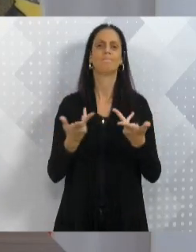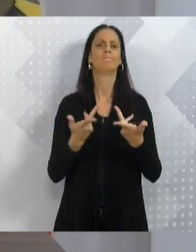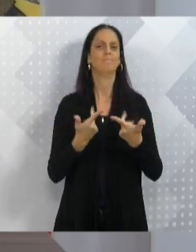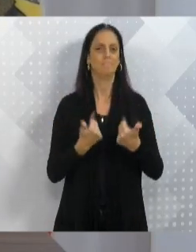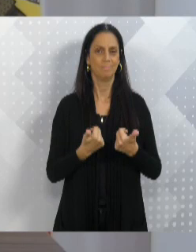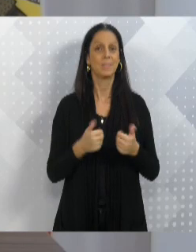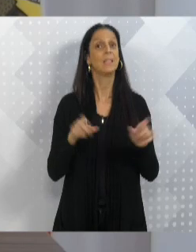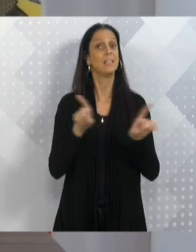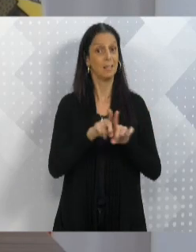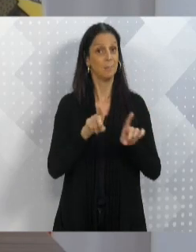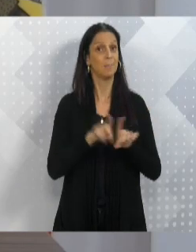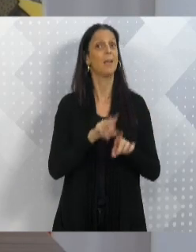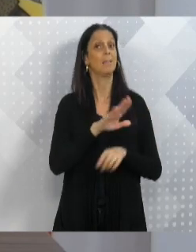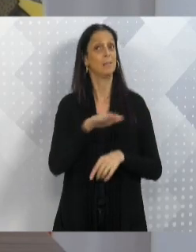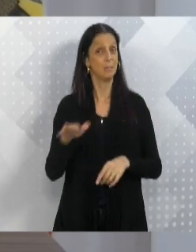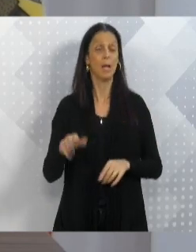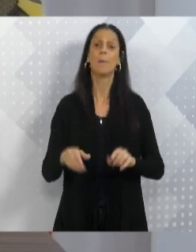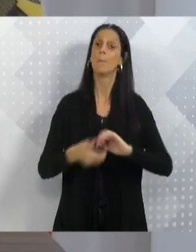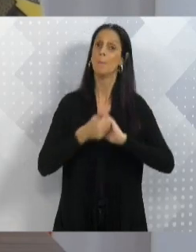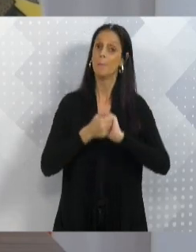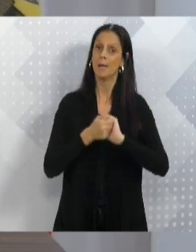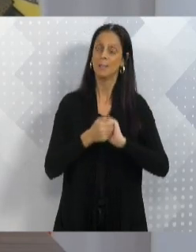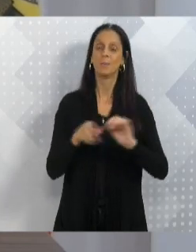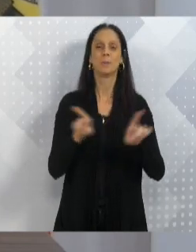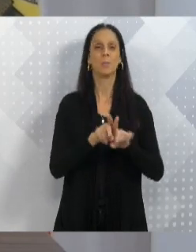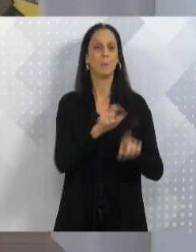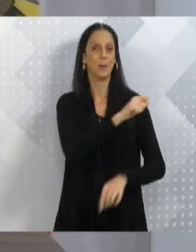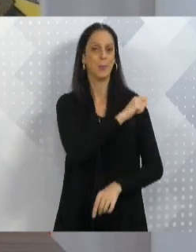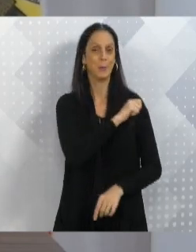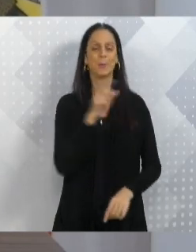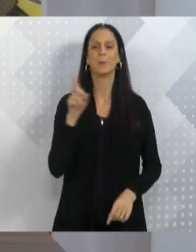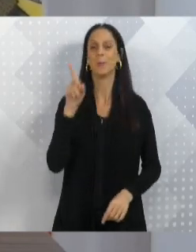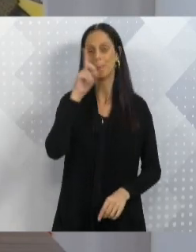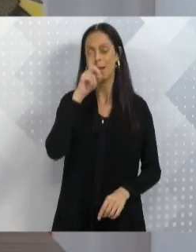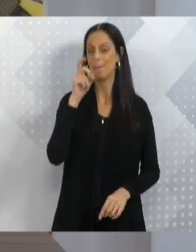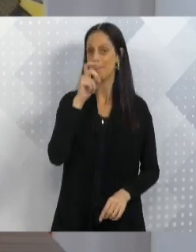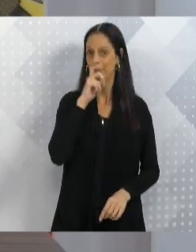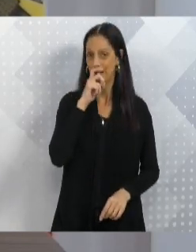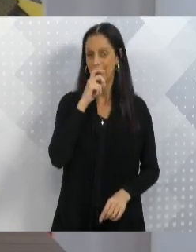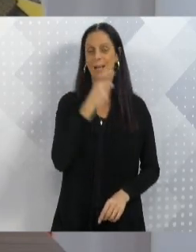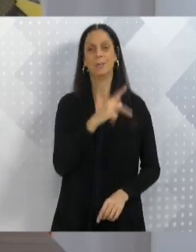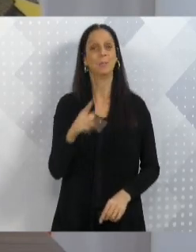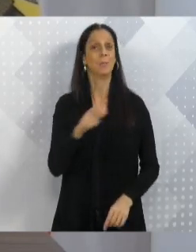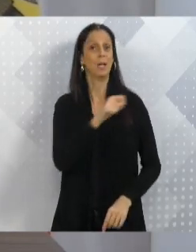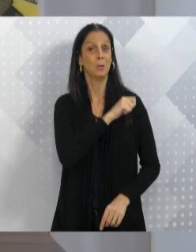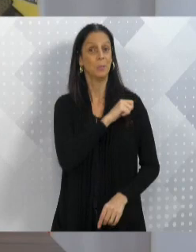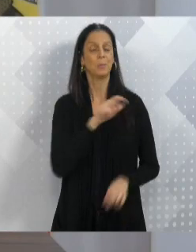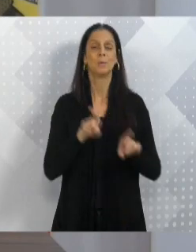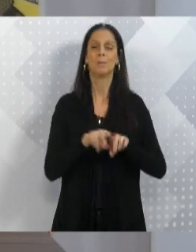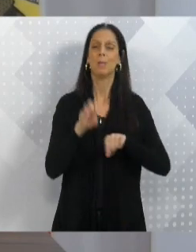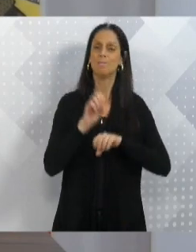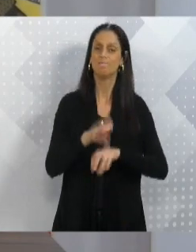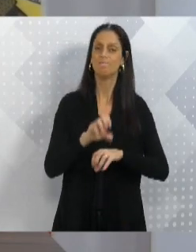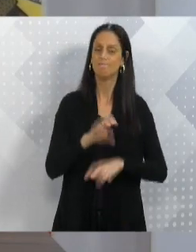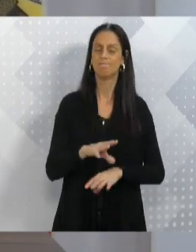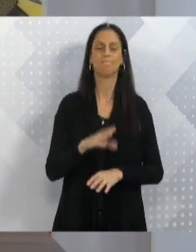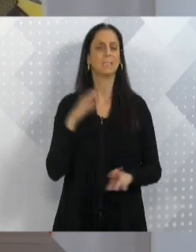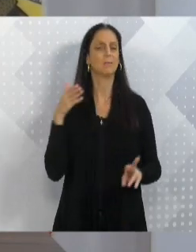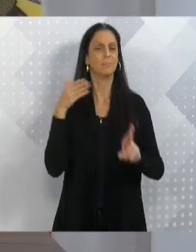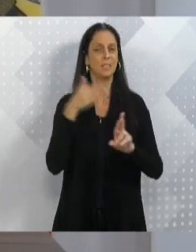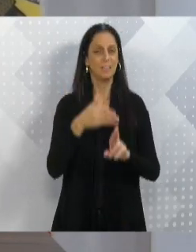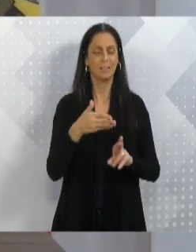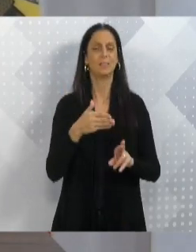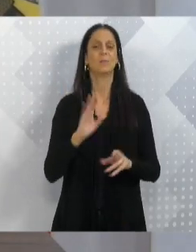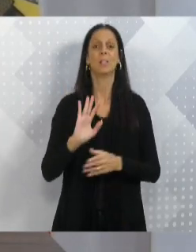nossas crianças. Parabenizo também os alunos, os pais, os alunos, a educação que é exemplo, o trabalho que é